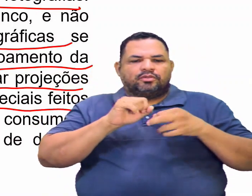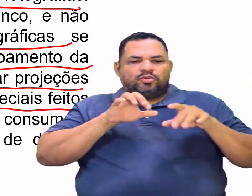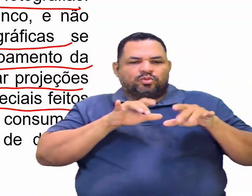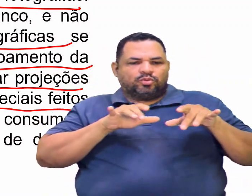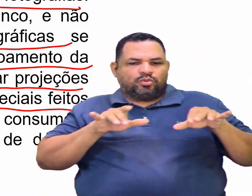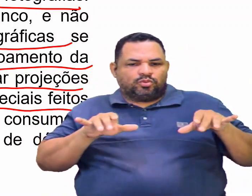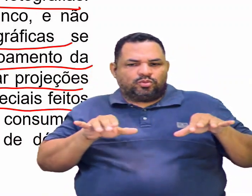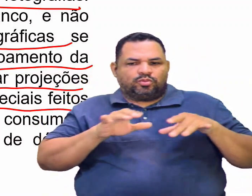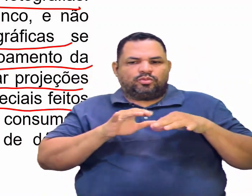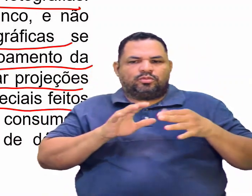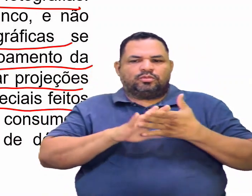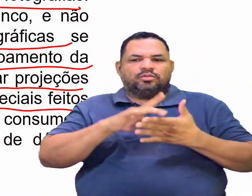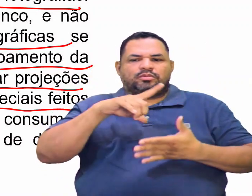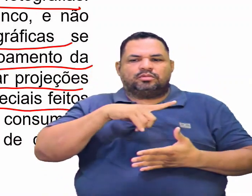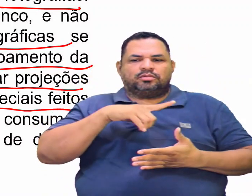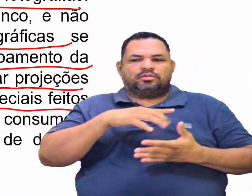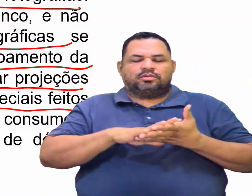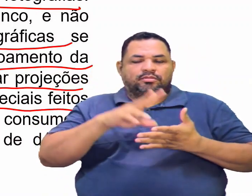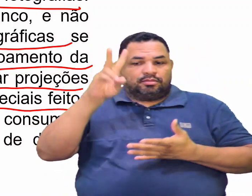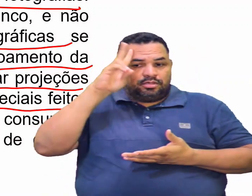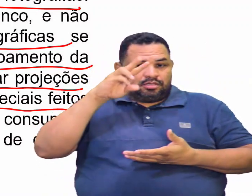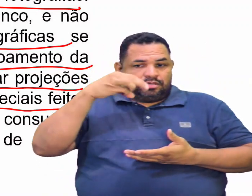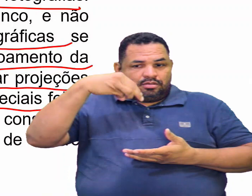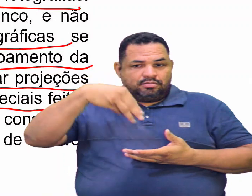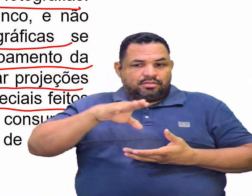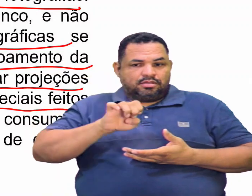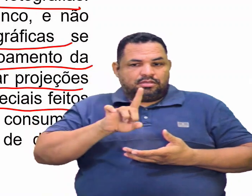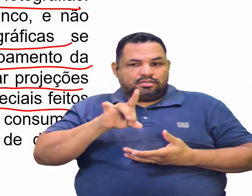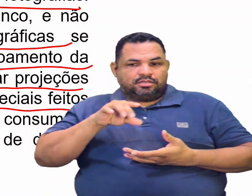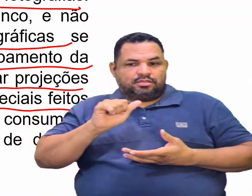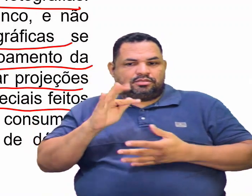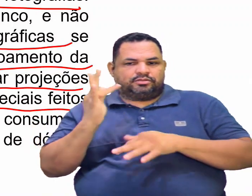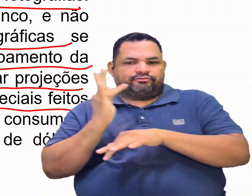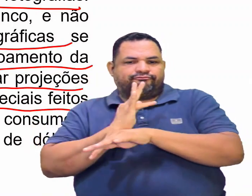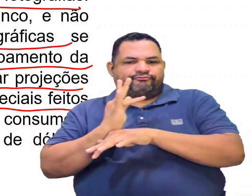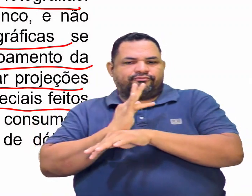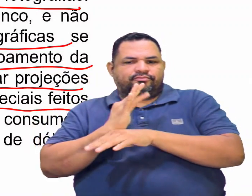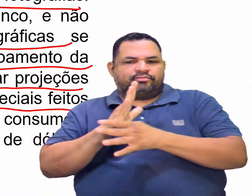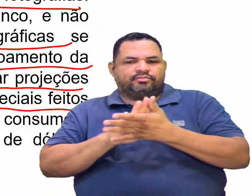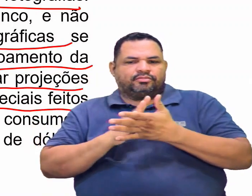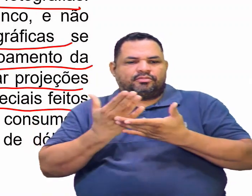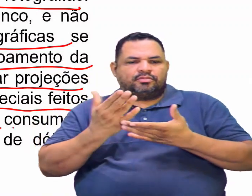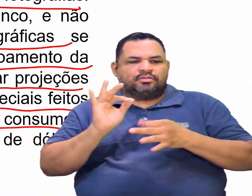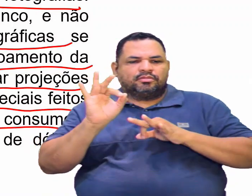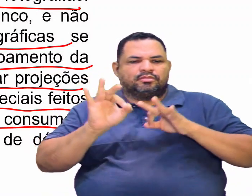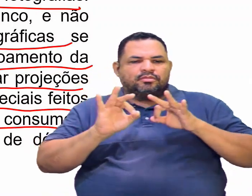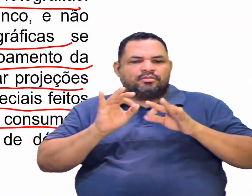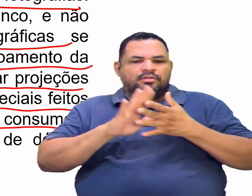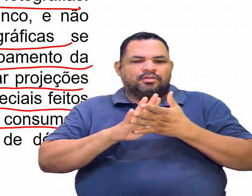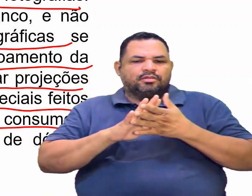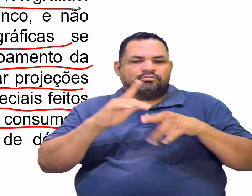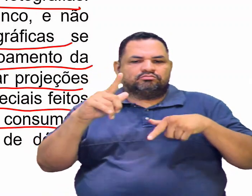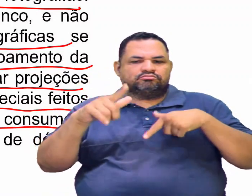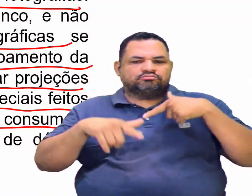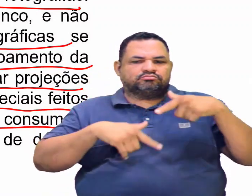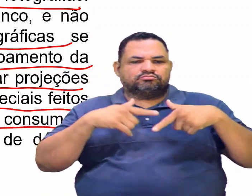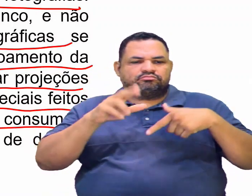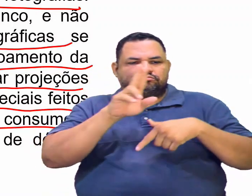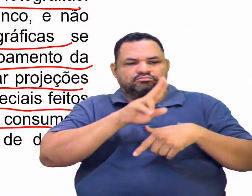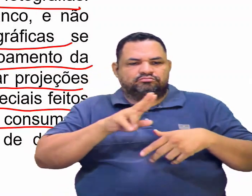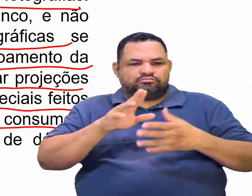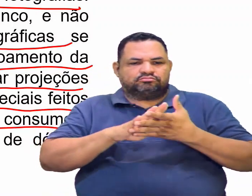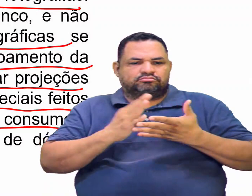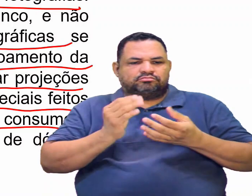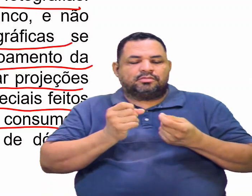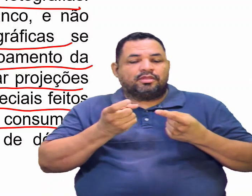computadores. Vamos lembrar aqui de Matrix, né, gente? Atualmente, é uma obra de consumo e